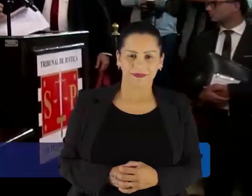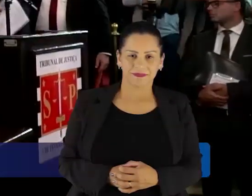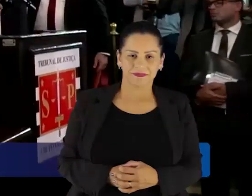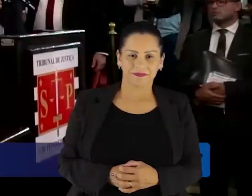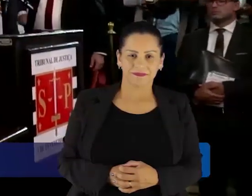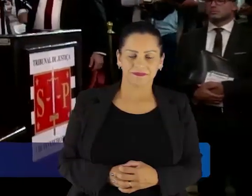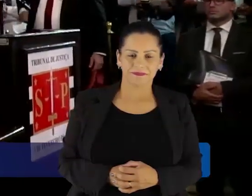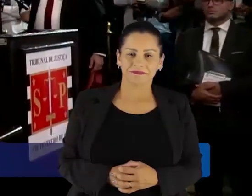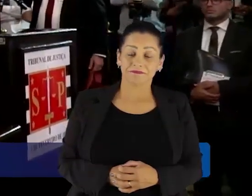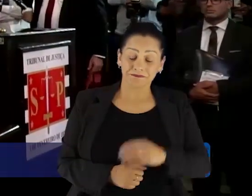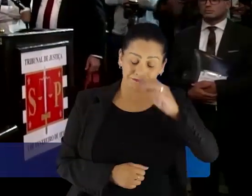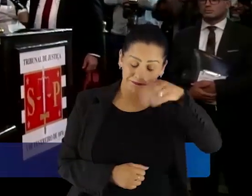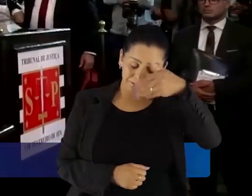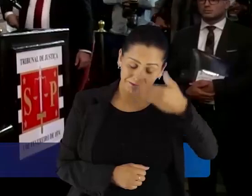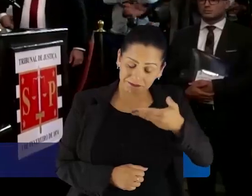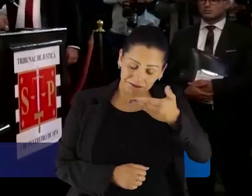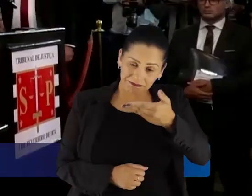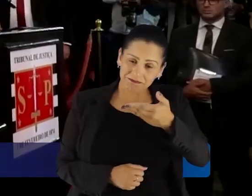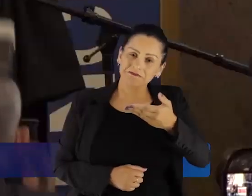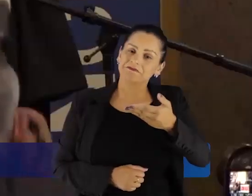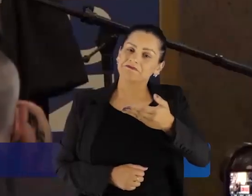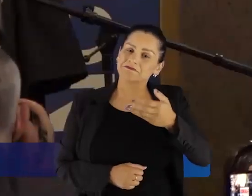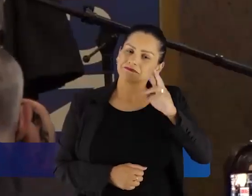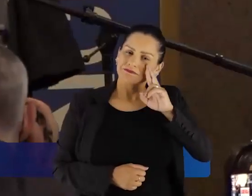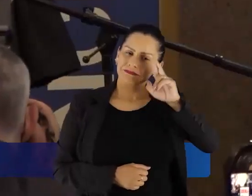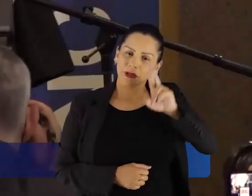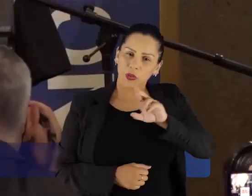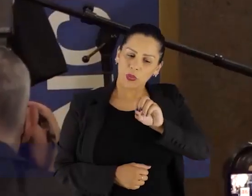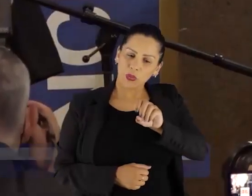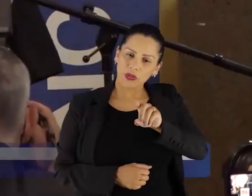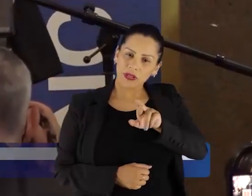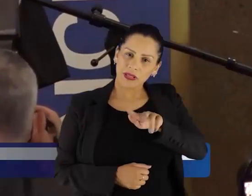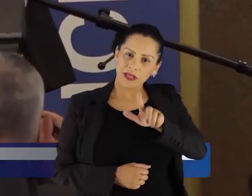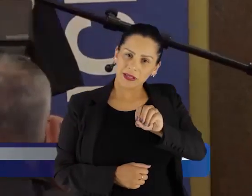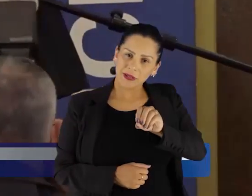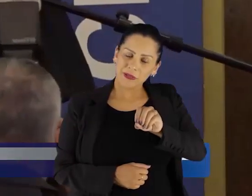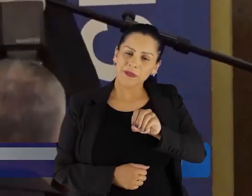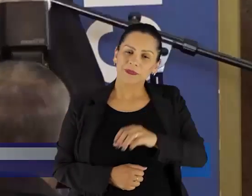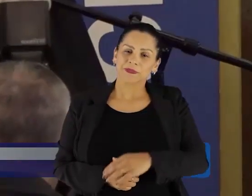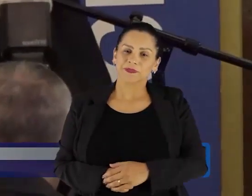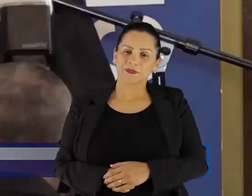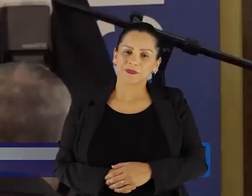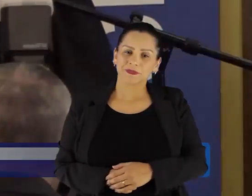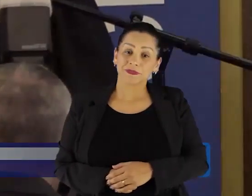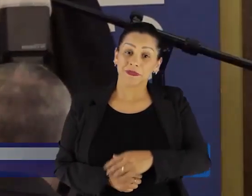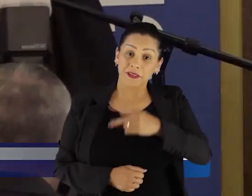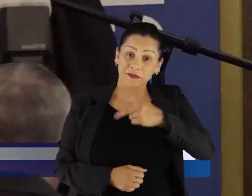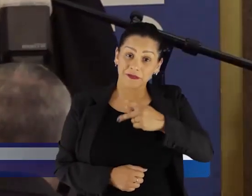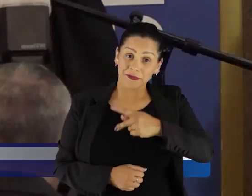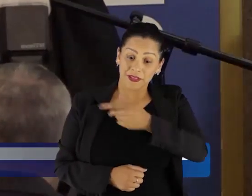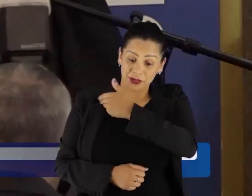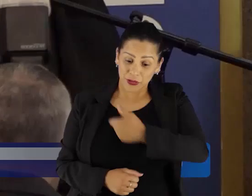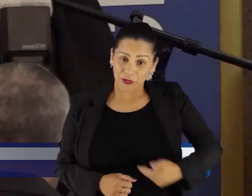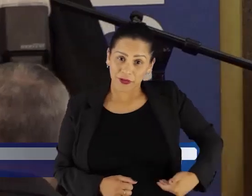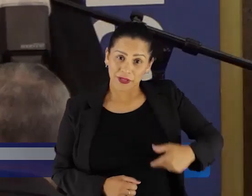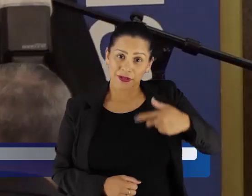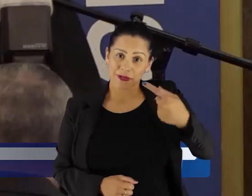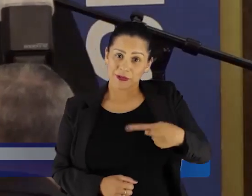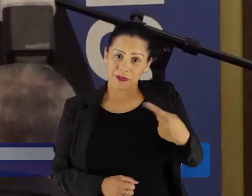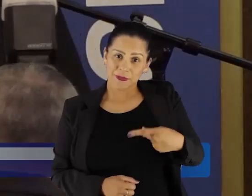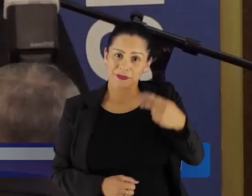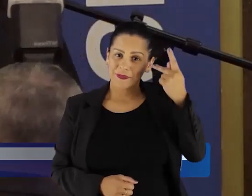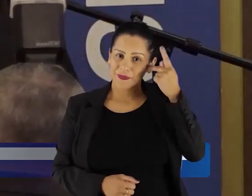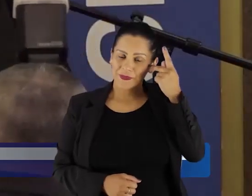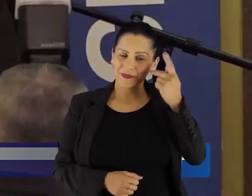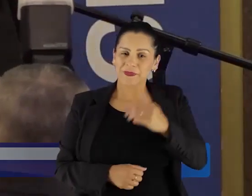Excelentíssimo Senhor Rodrigo Garcia vice presidente o perto da UFC governador do Estado de São Paulo